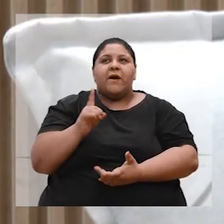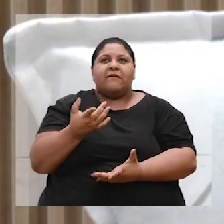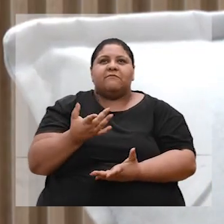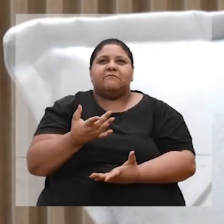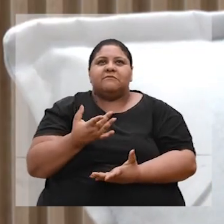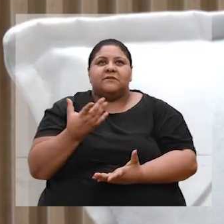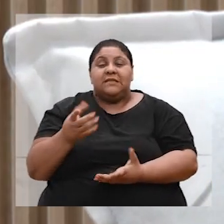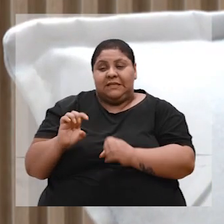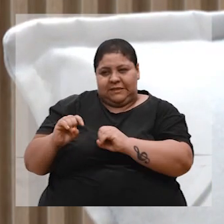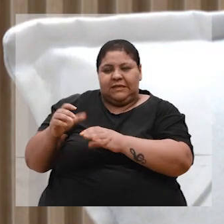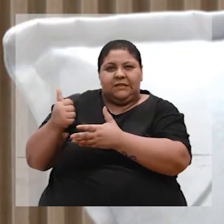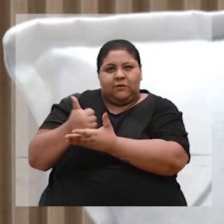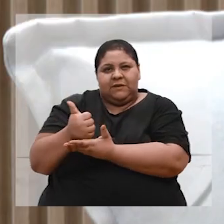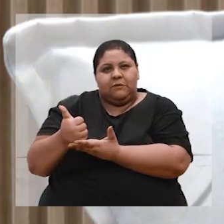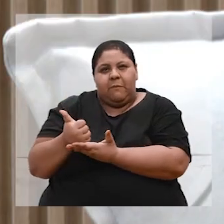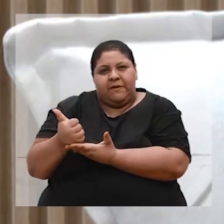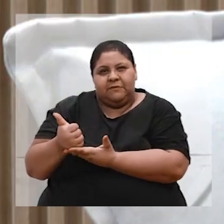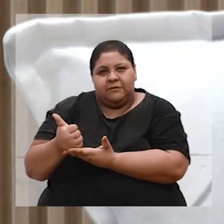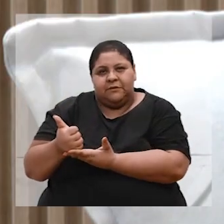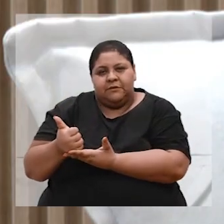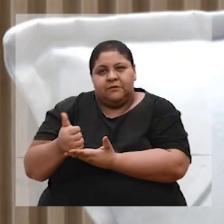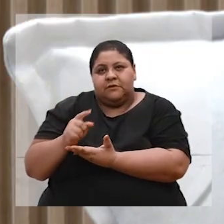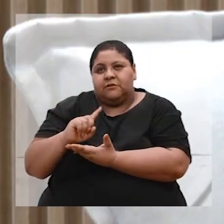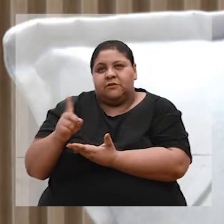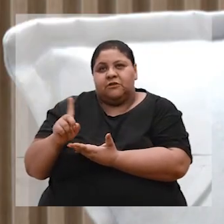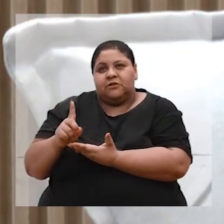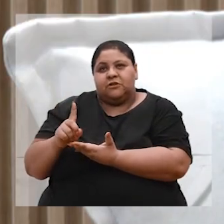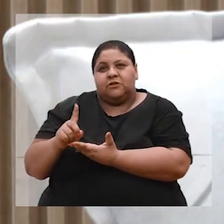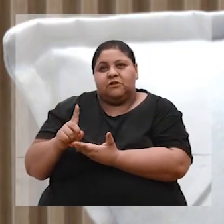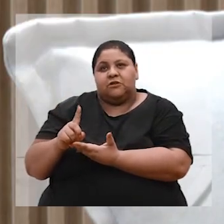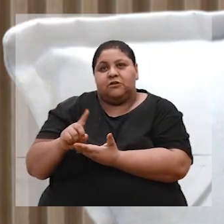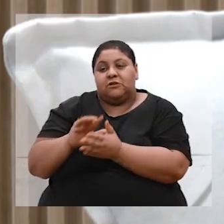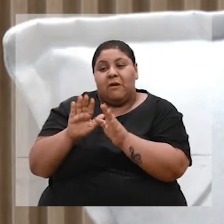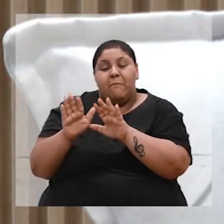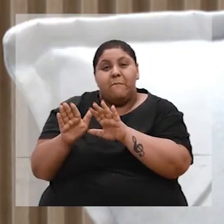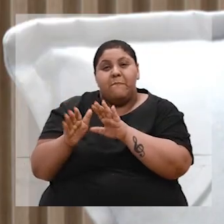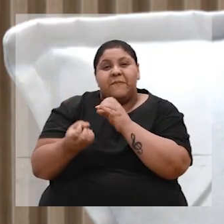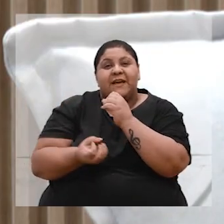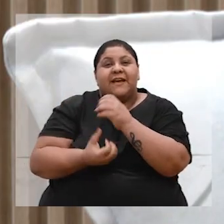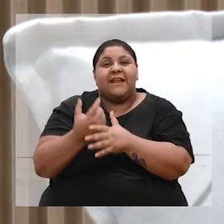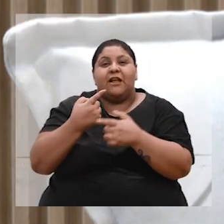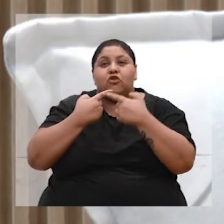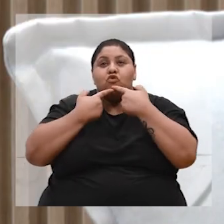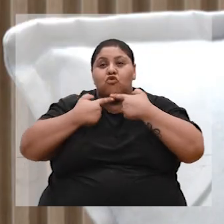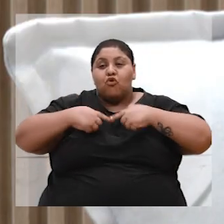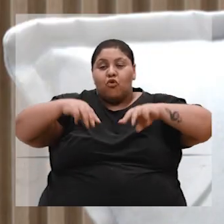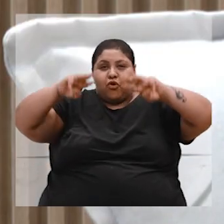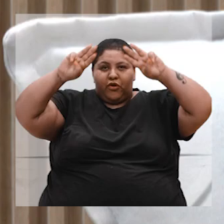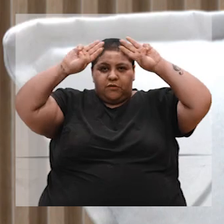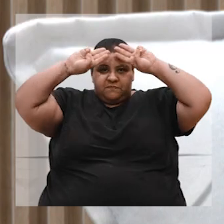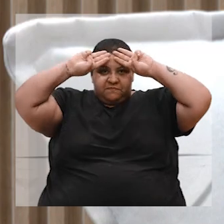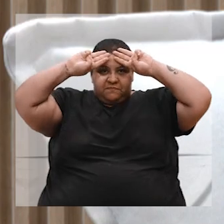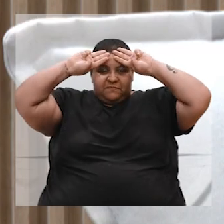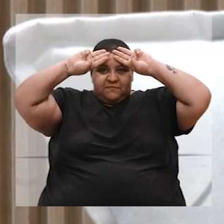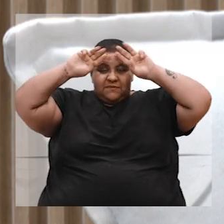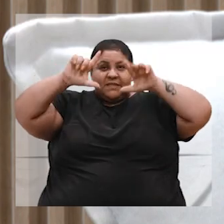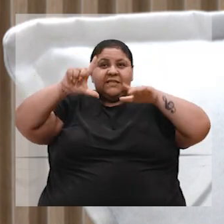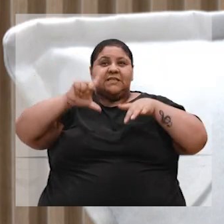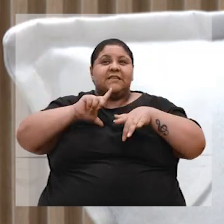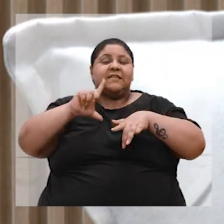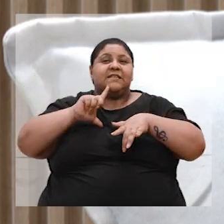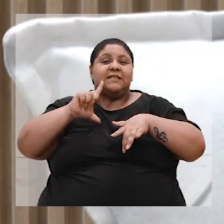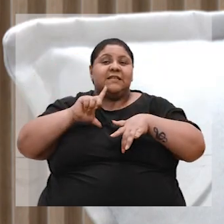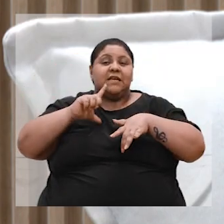gente na educação básica, a gente não é produtor daquela linguagem. A gente tem